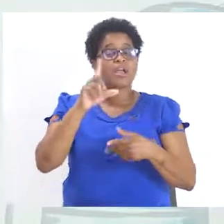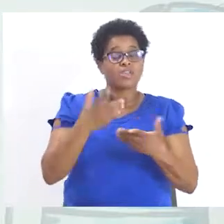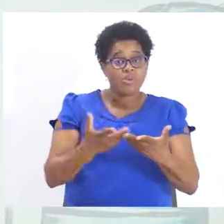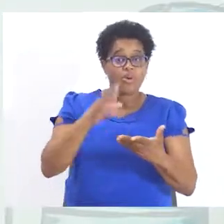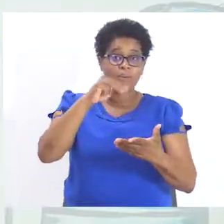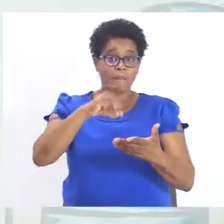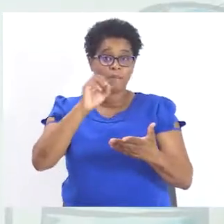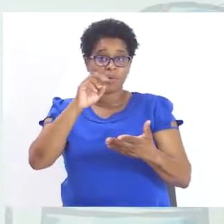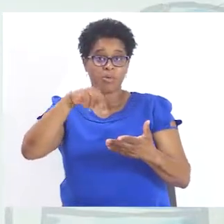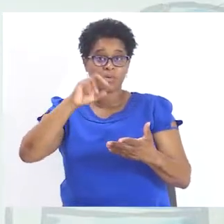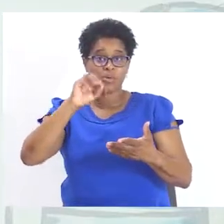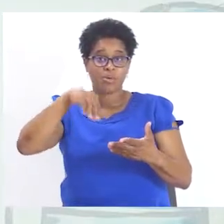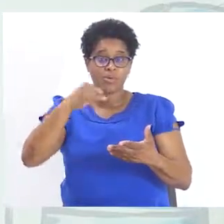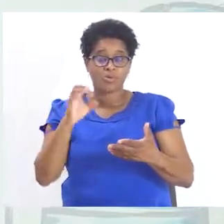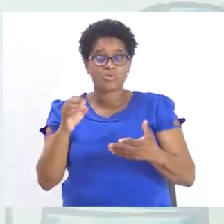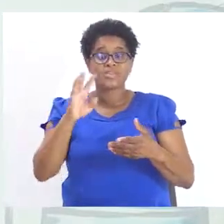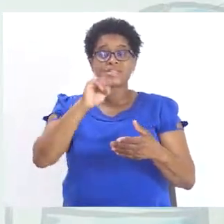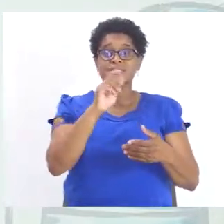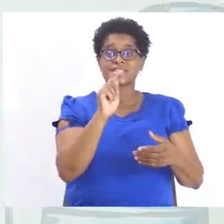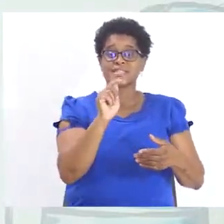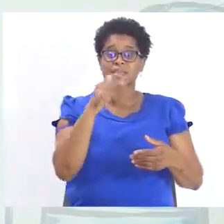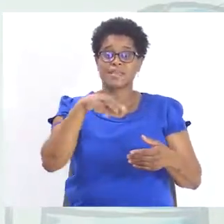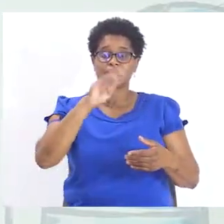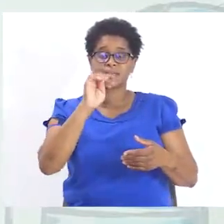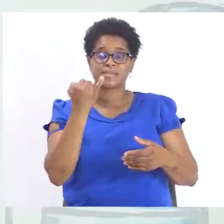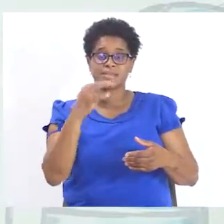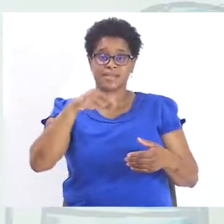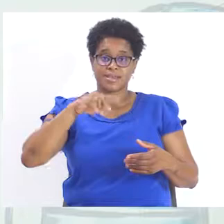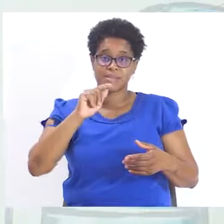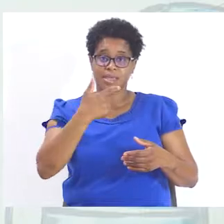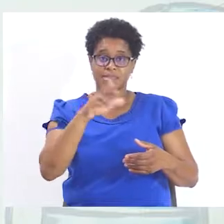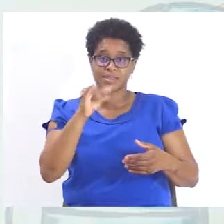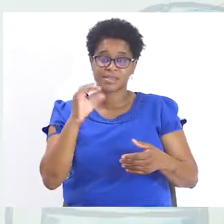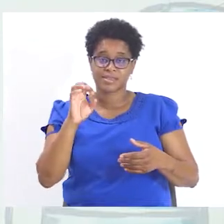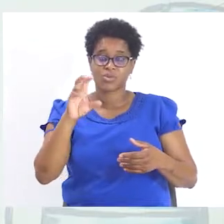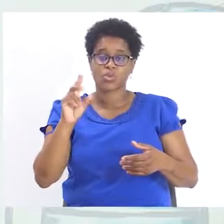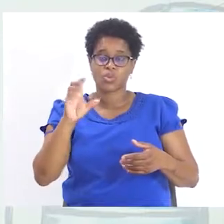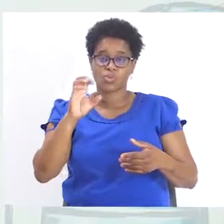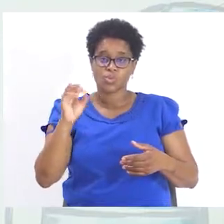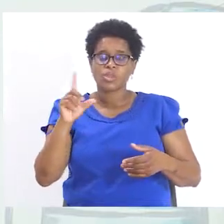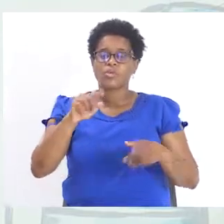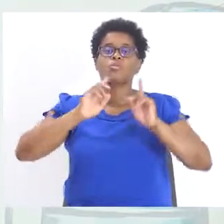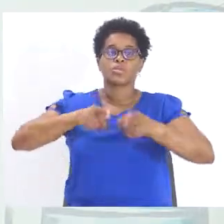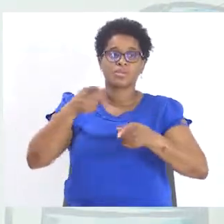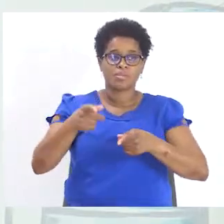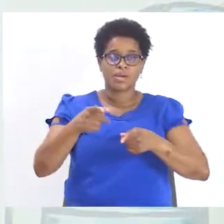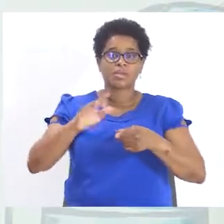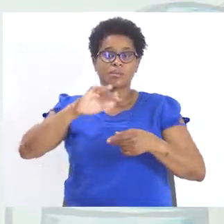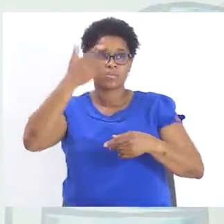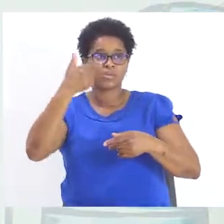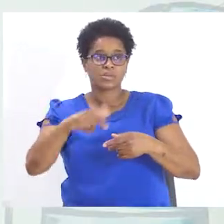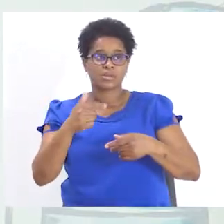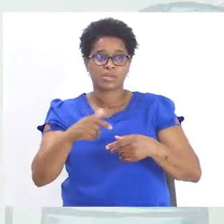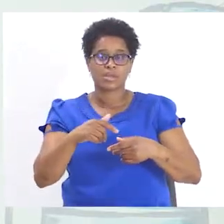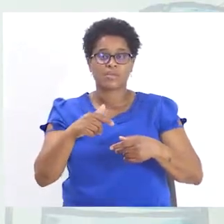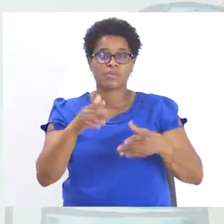também começamos a partir dessa parte. Primeiro temos que ter coeficientes simétricos e depois também